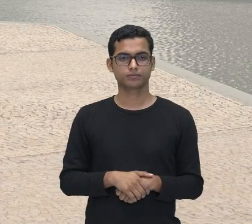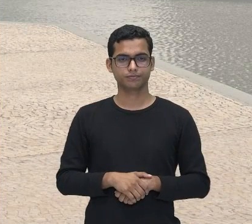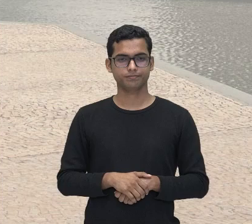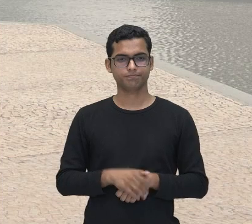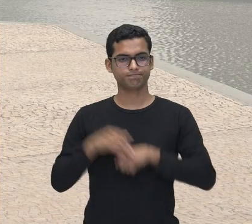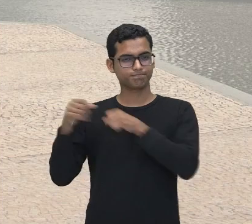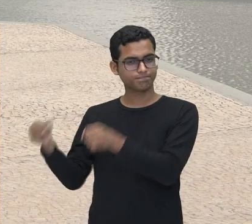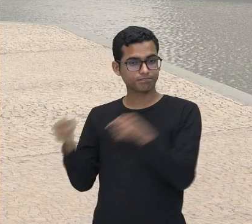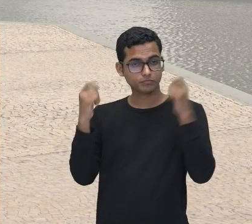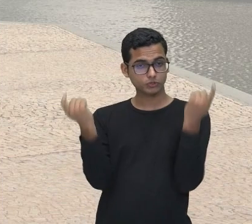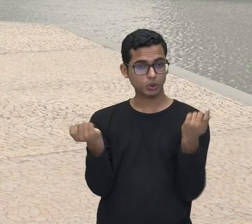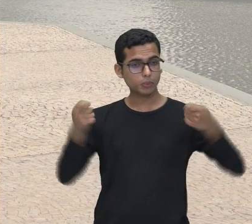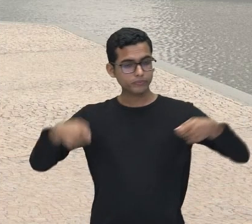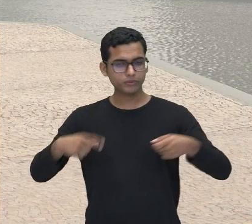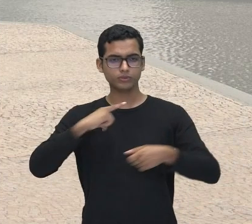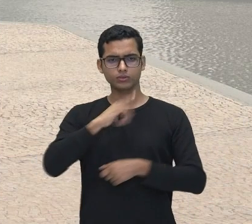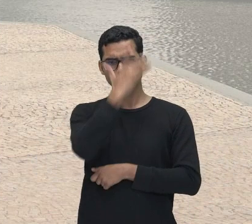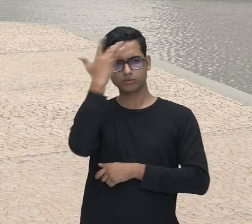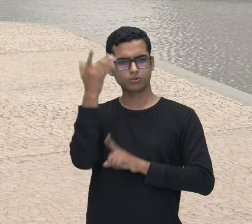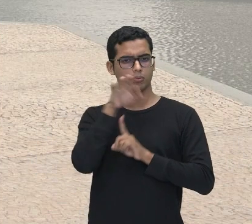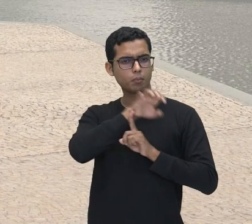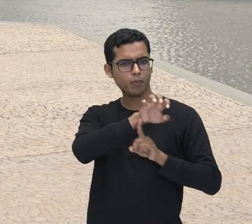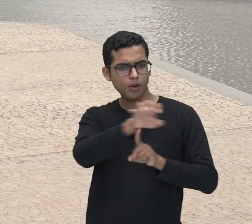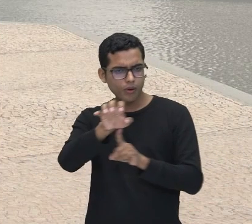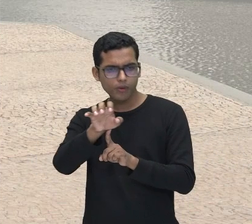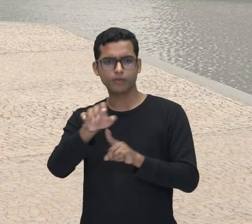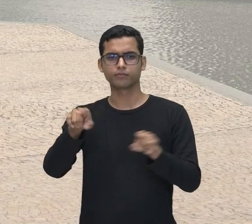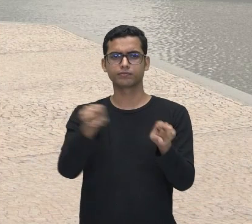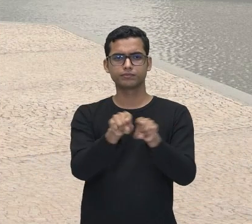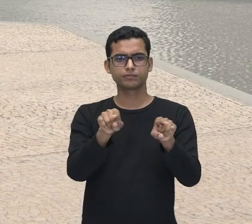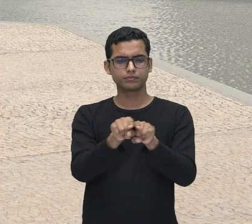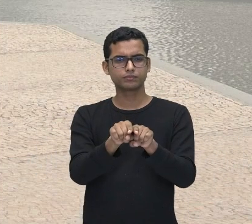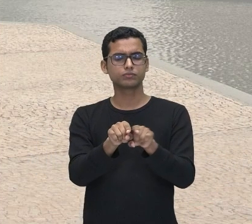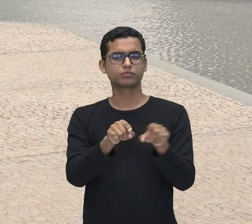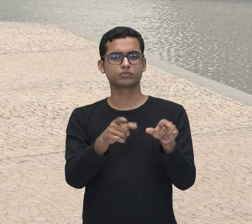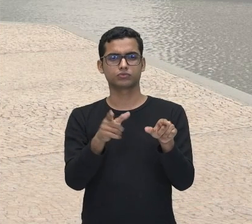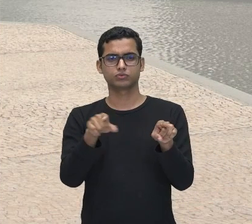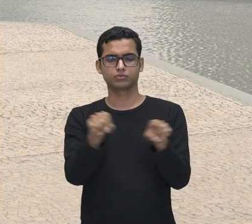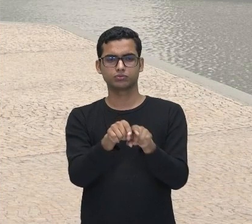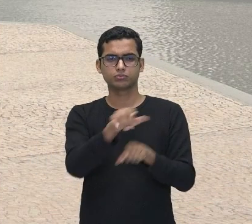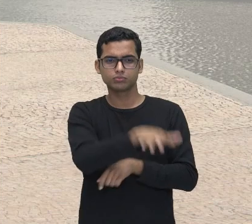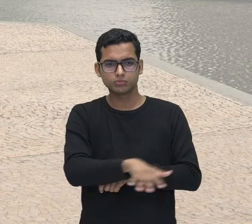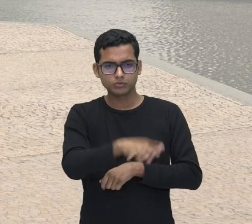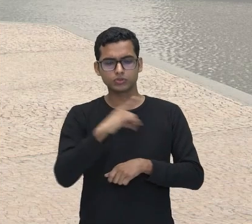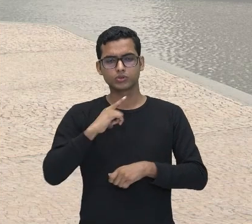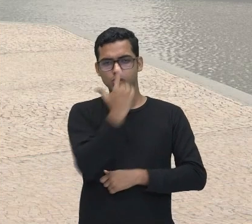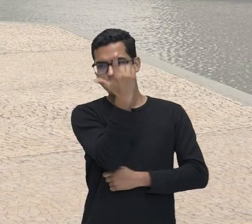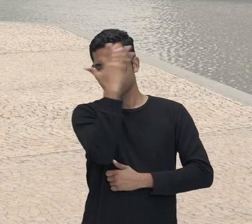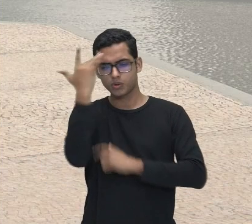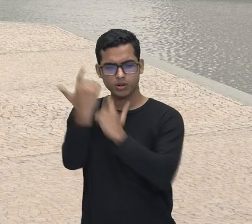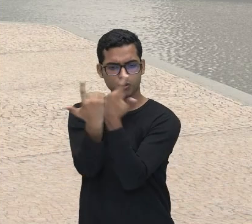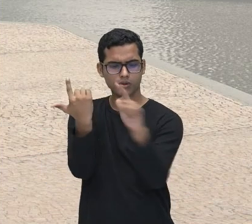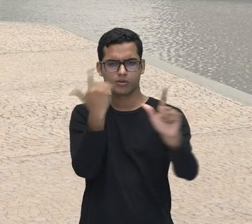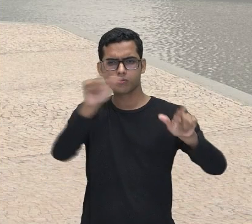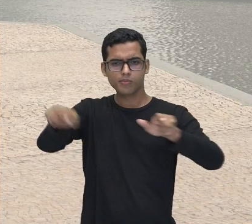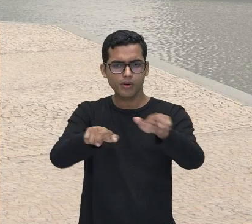a possibilidade de exercer influência sobre a conduta de outros